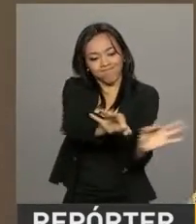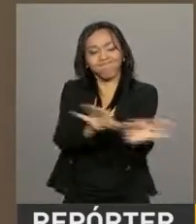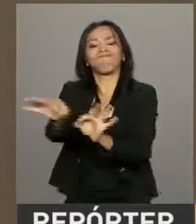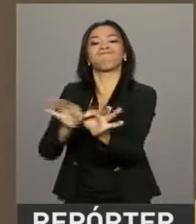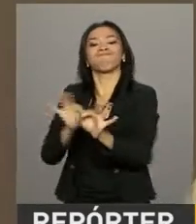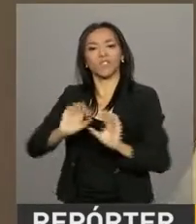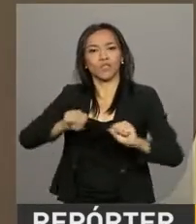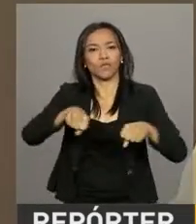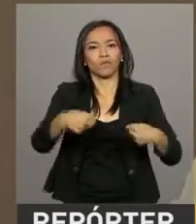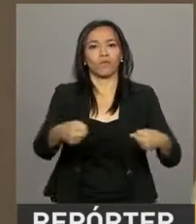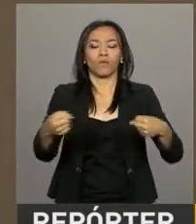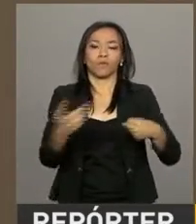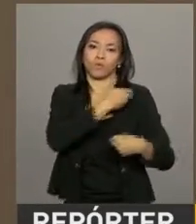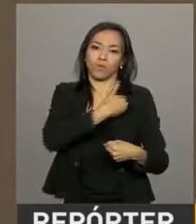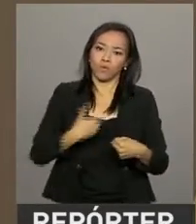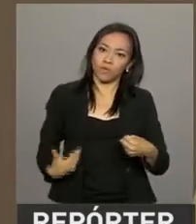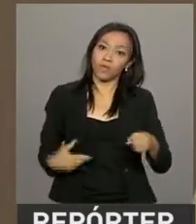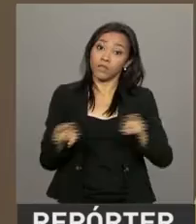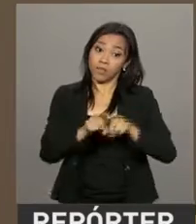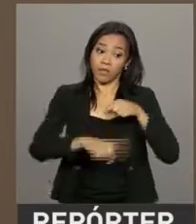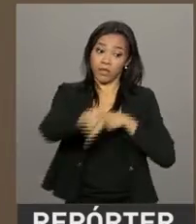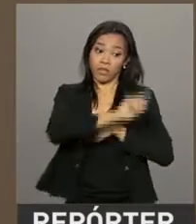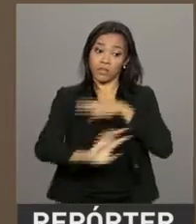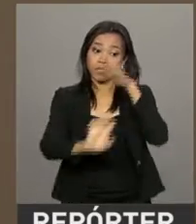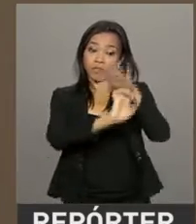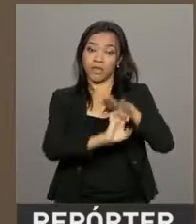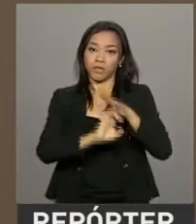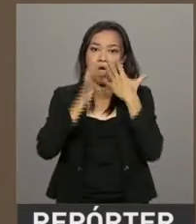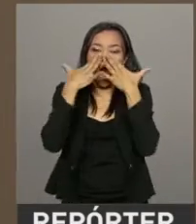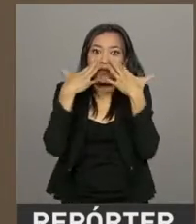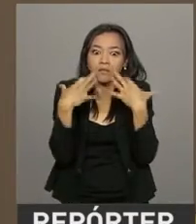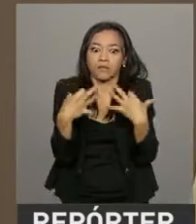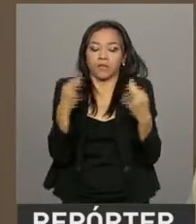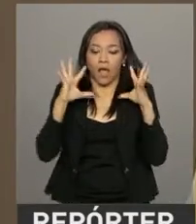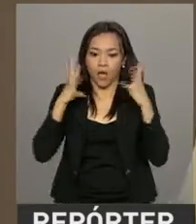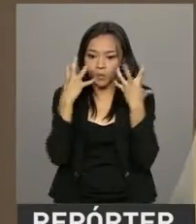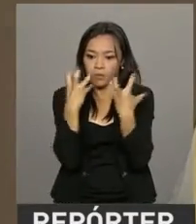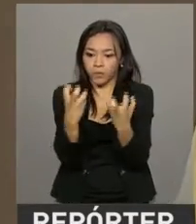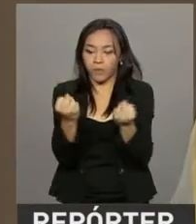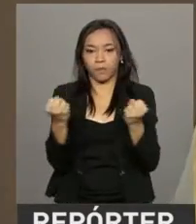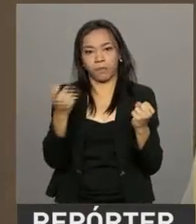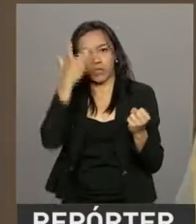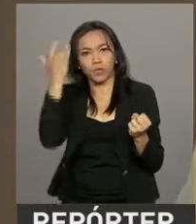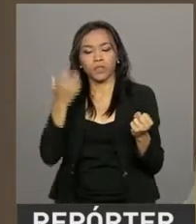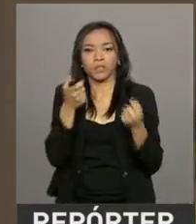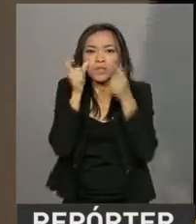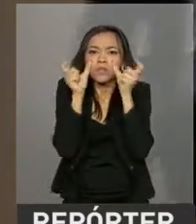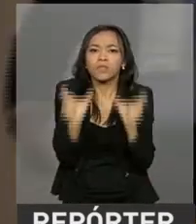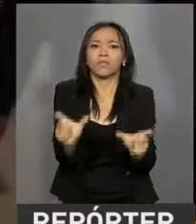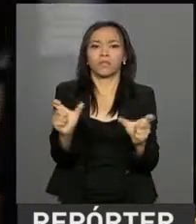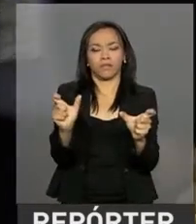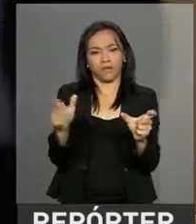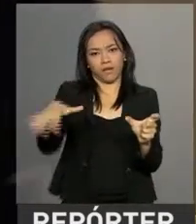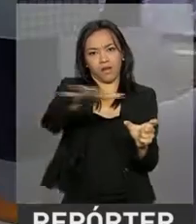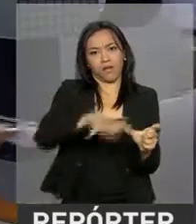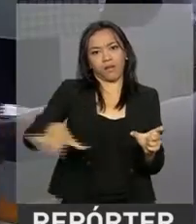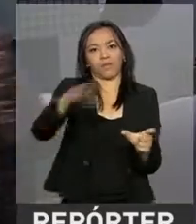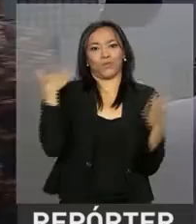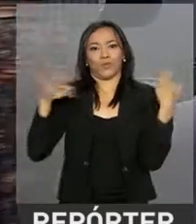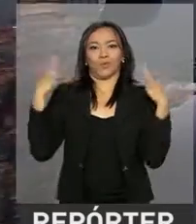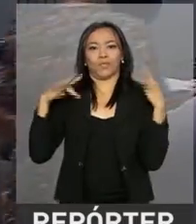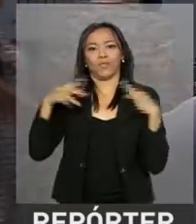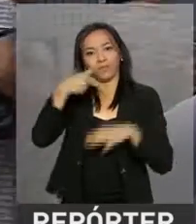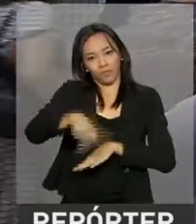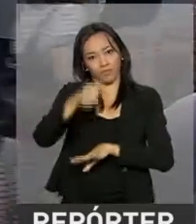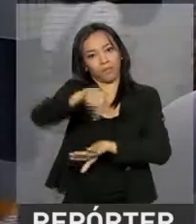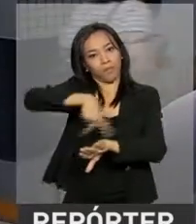entre governo e iniciativa privada para atrair mais investidores e também mais turistas para o país. Nós